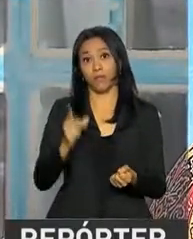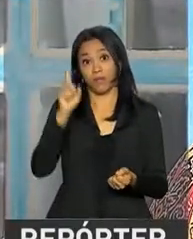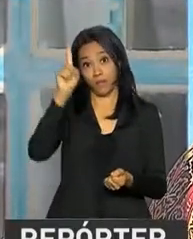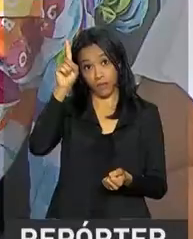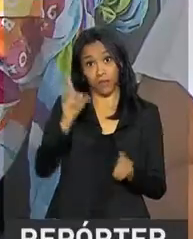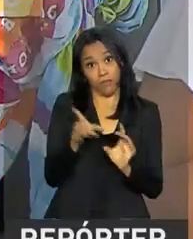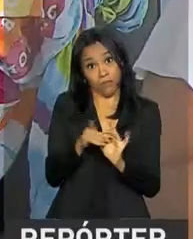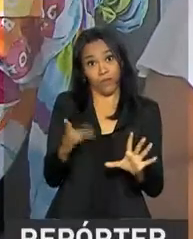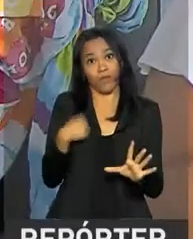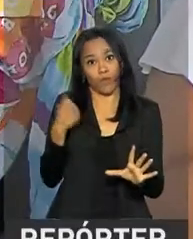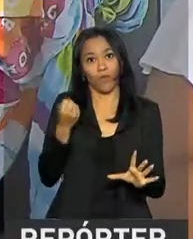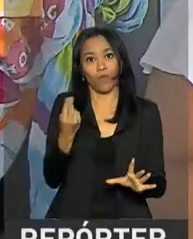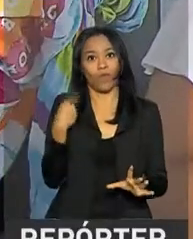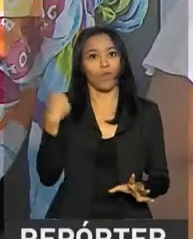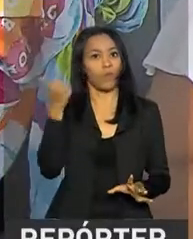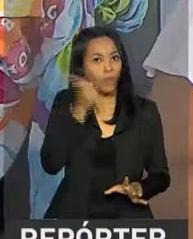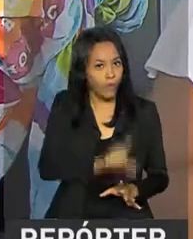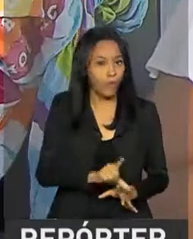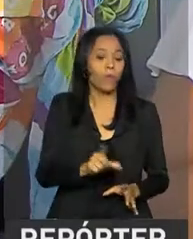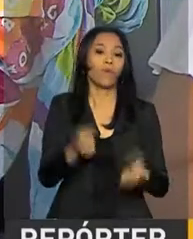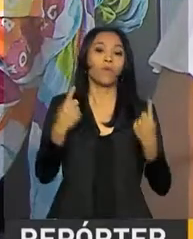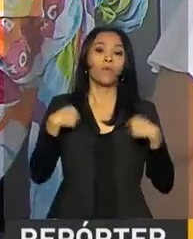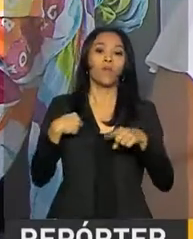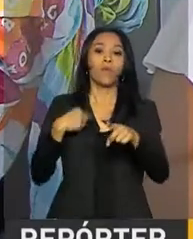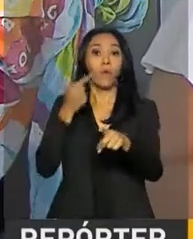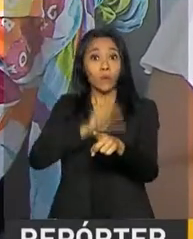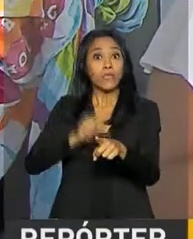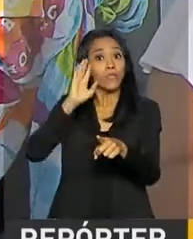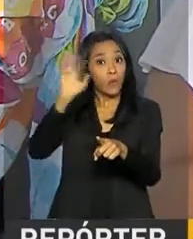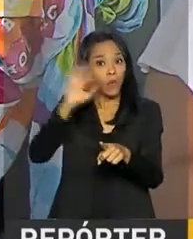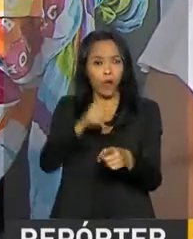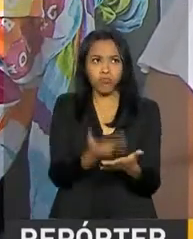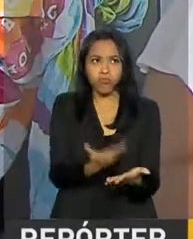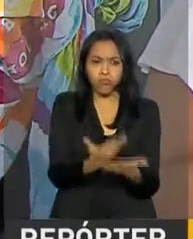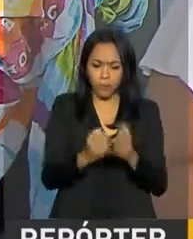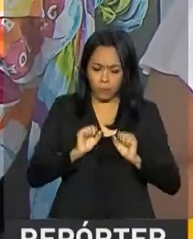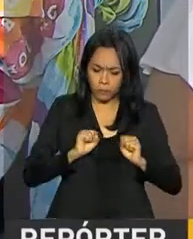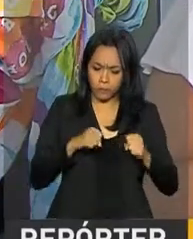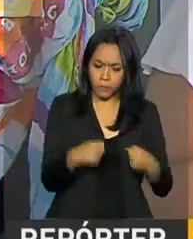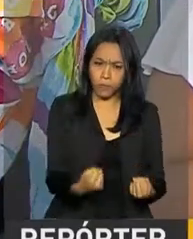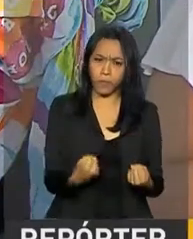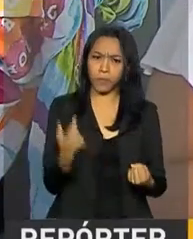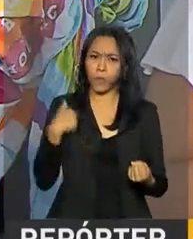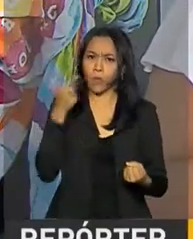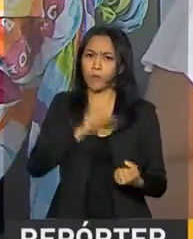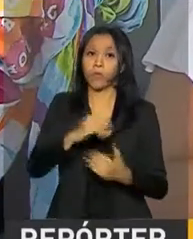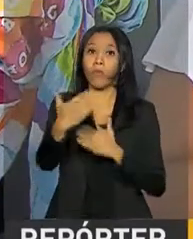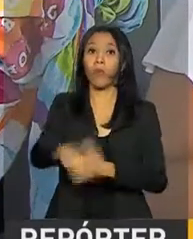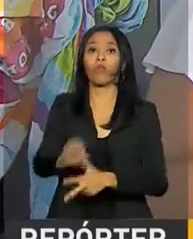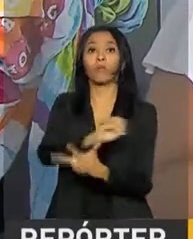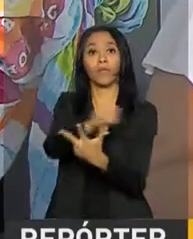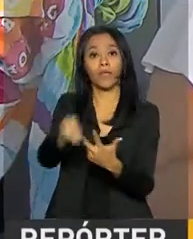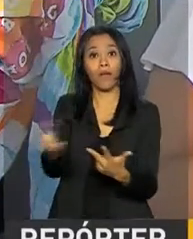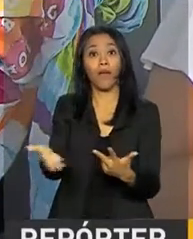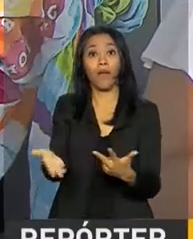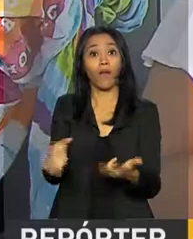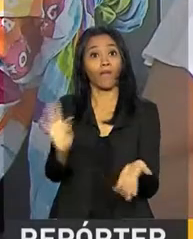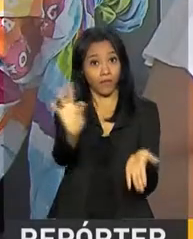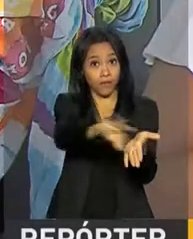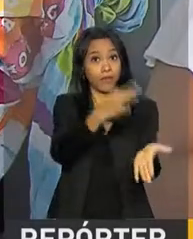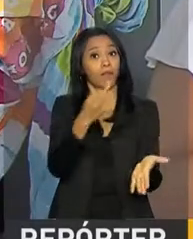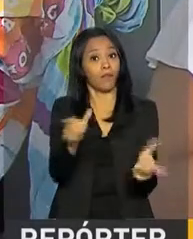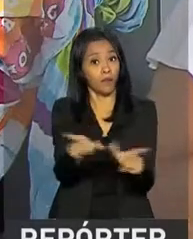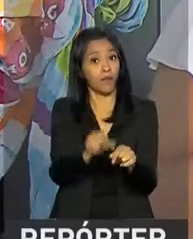e para realizar este sonho ana paula estudou bastante se dedicou fez a prova do enem e agora vai se inscrever para os